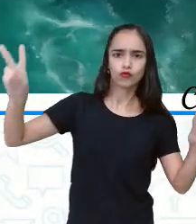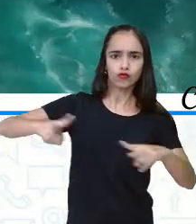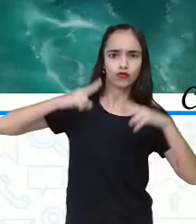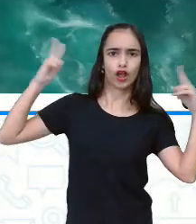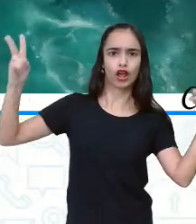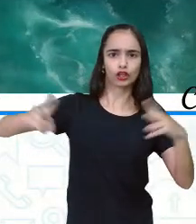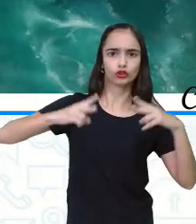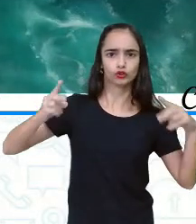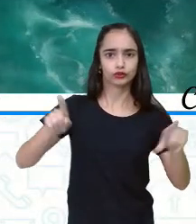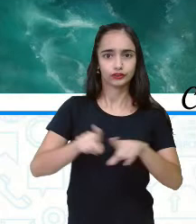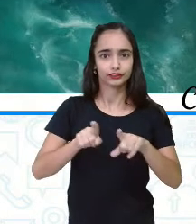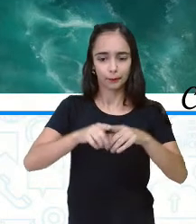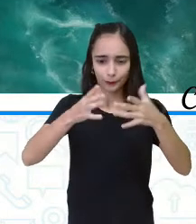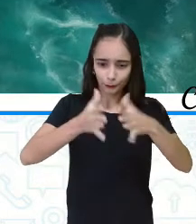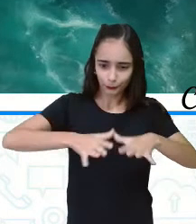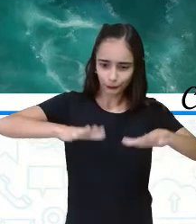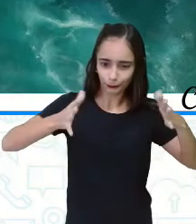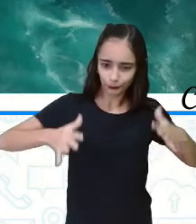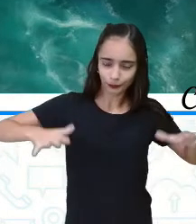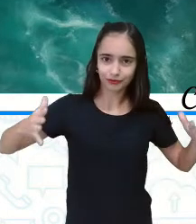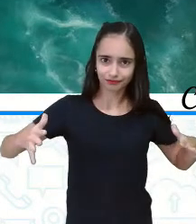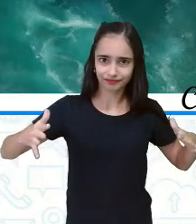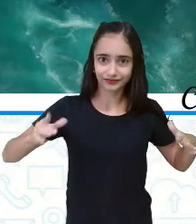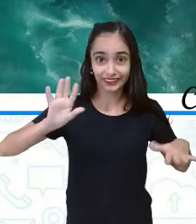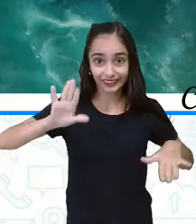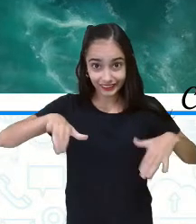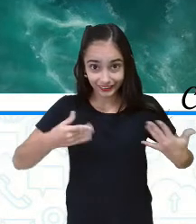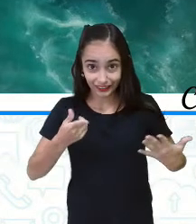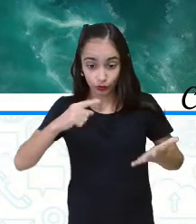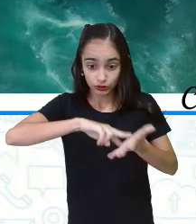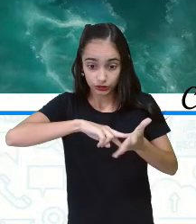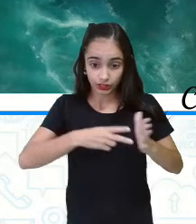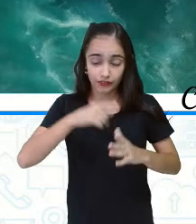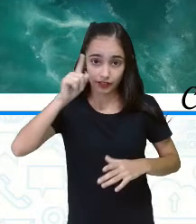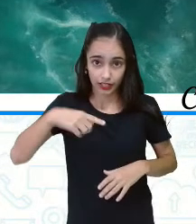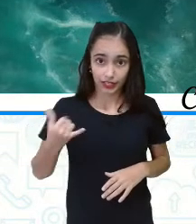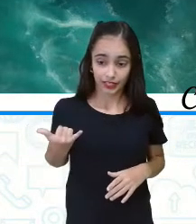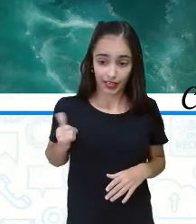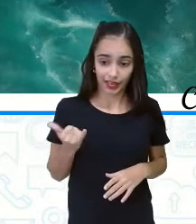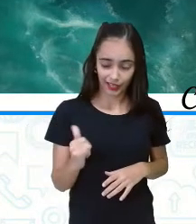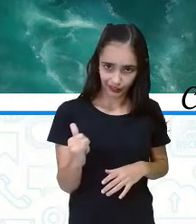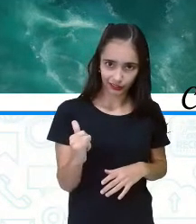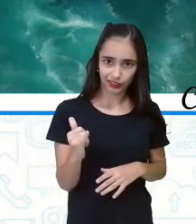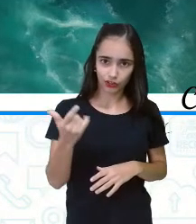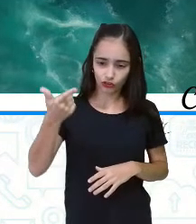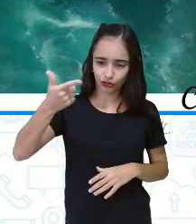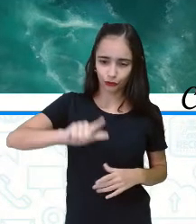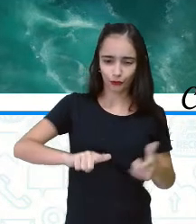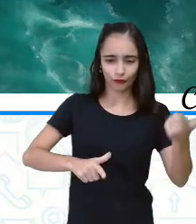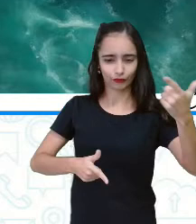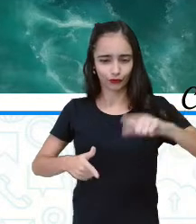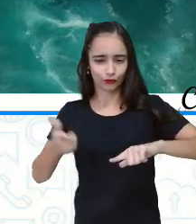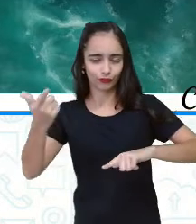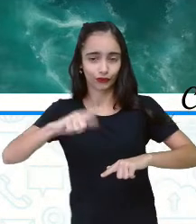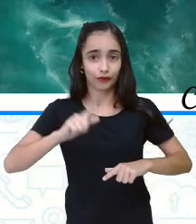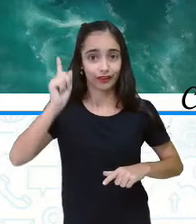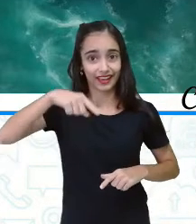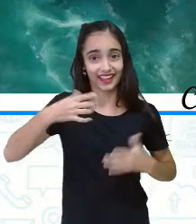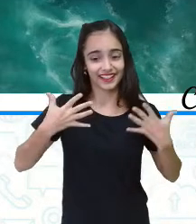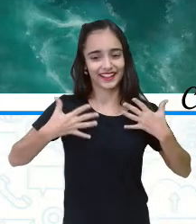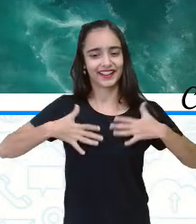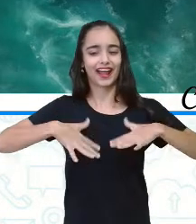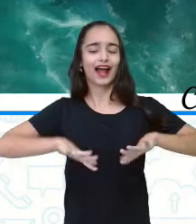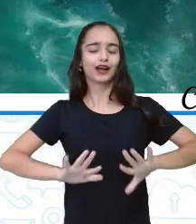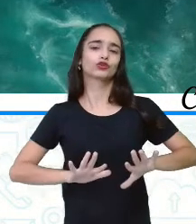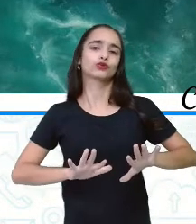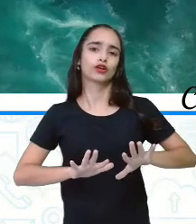e as marés. Então, vê só, isso é renovável. A palavra aqui, só repetindo, ó, ela é obtida de recursos